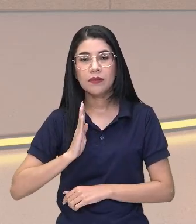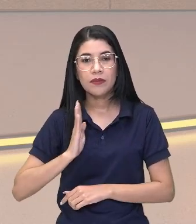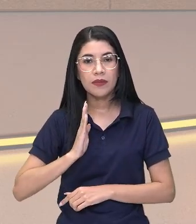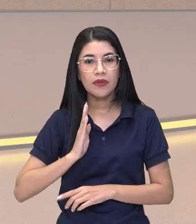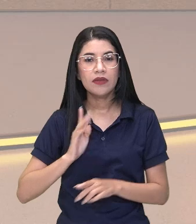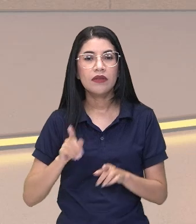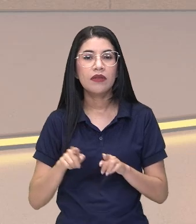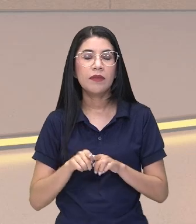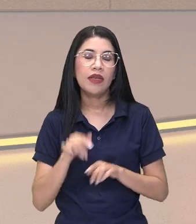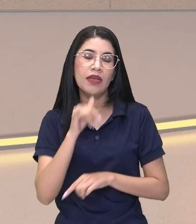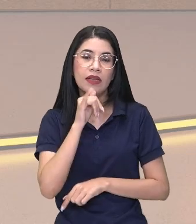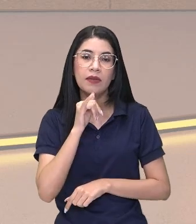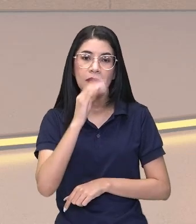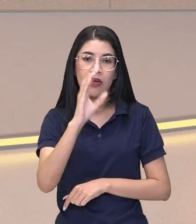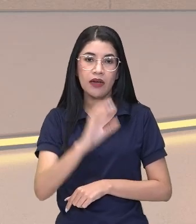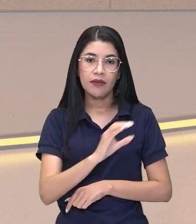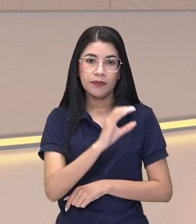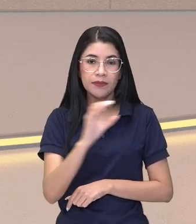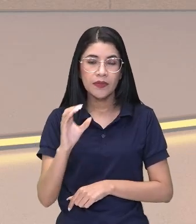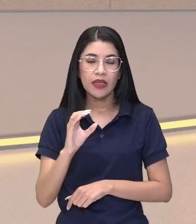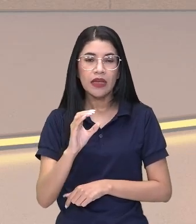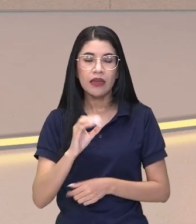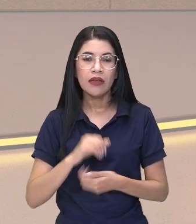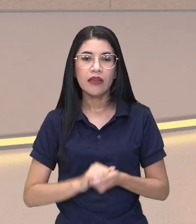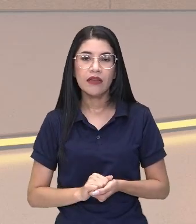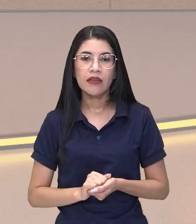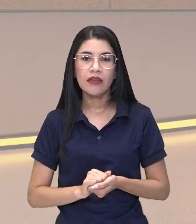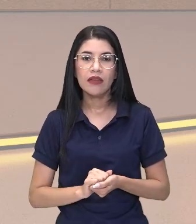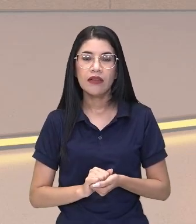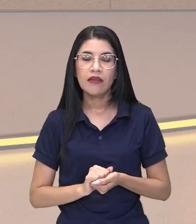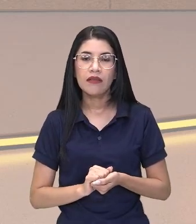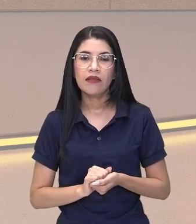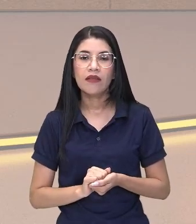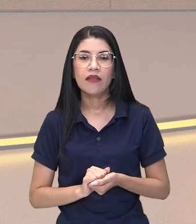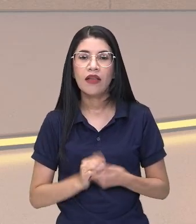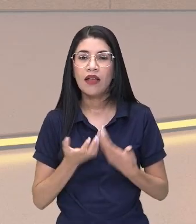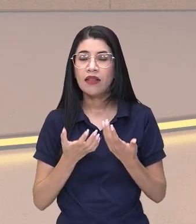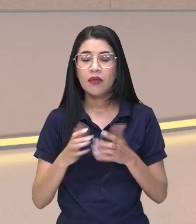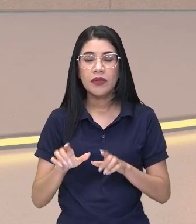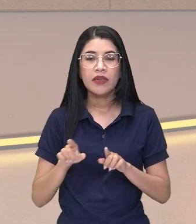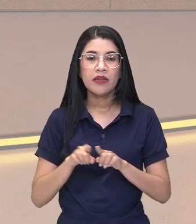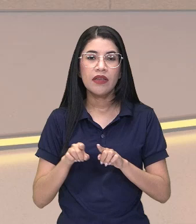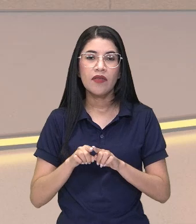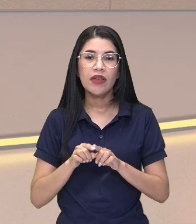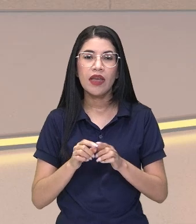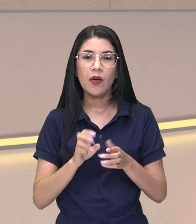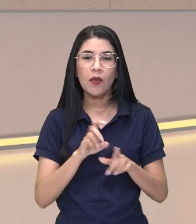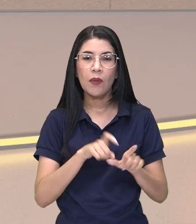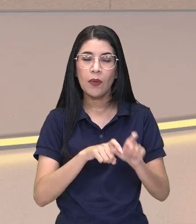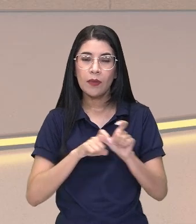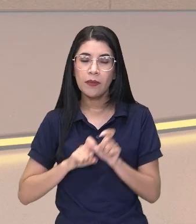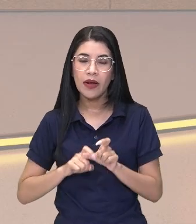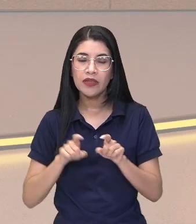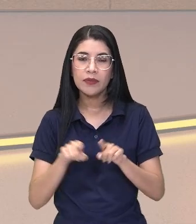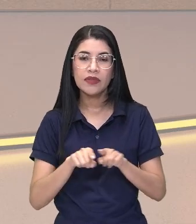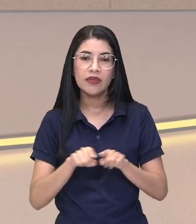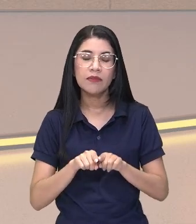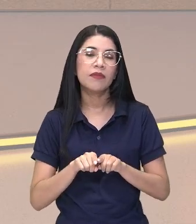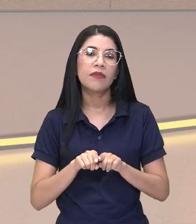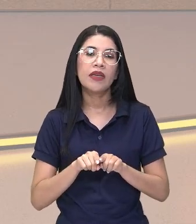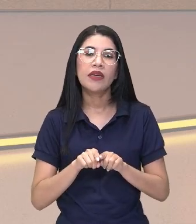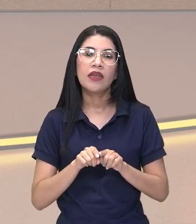a igreja, por exemplo, condenava até mesmo os empréstimos, o comércio, a gente também vai ver que a partir